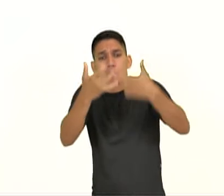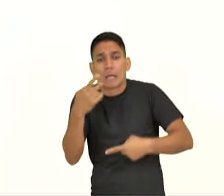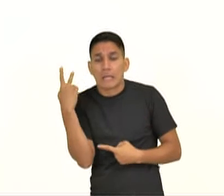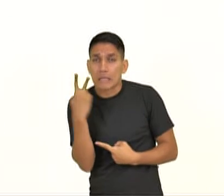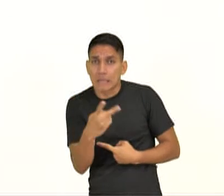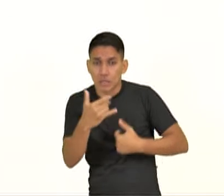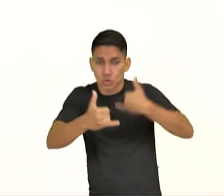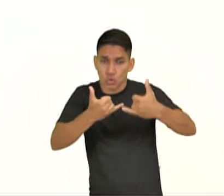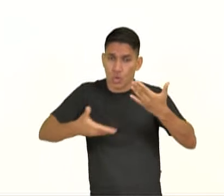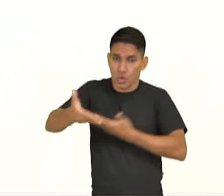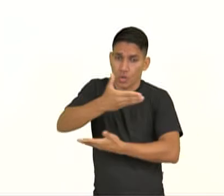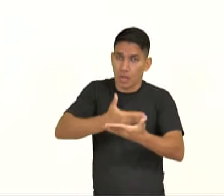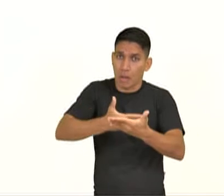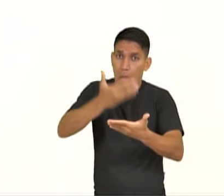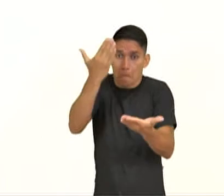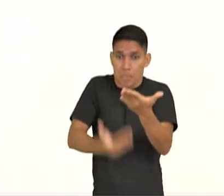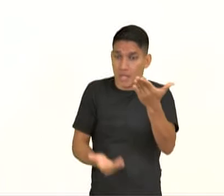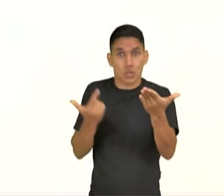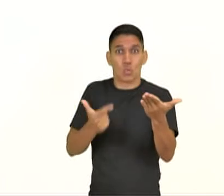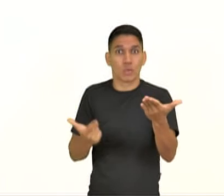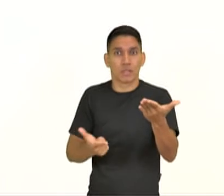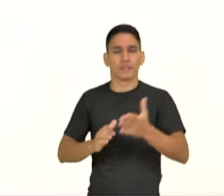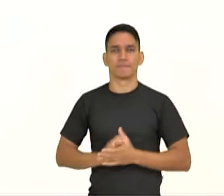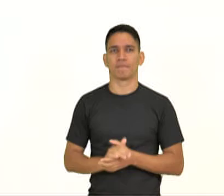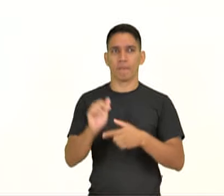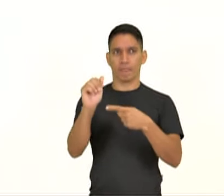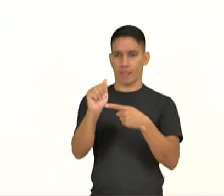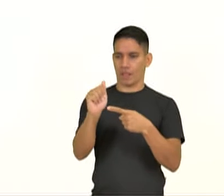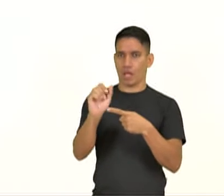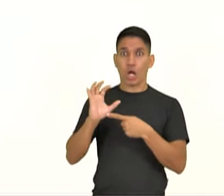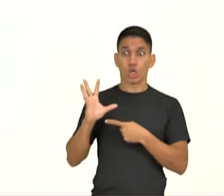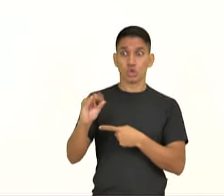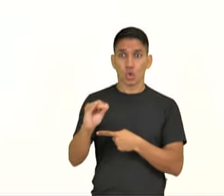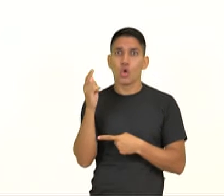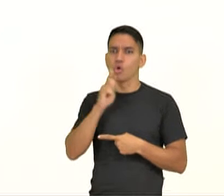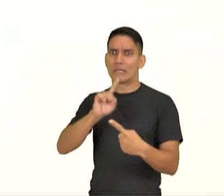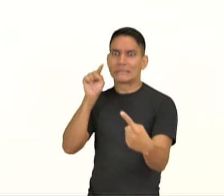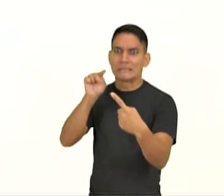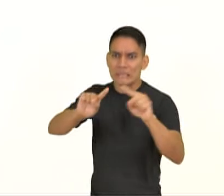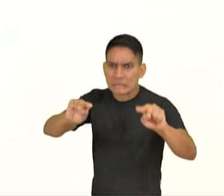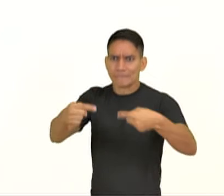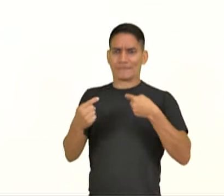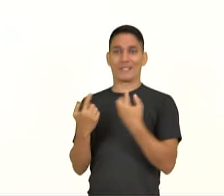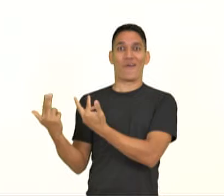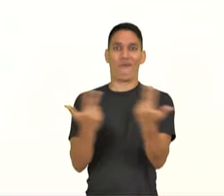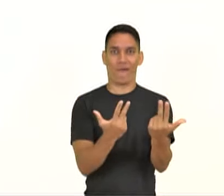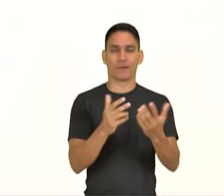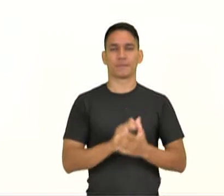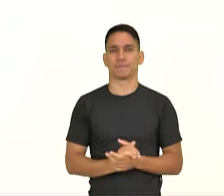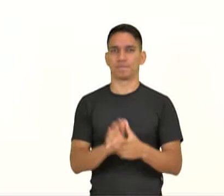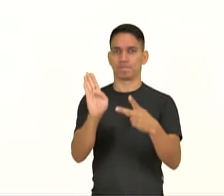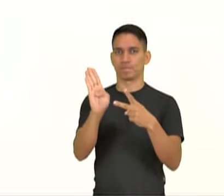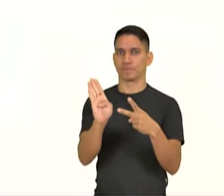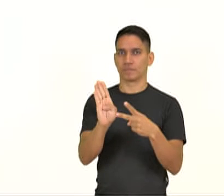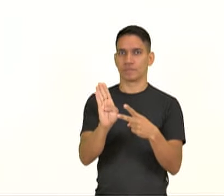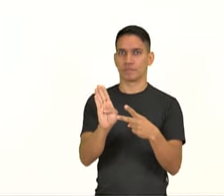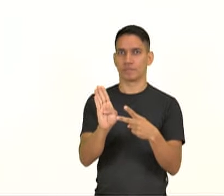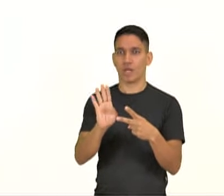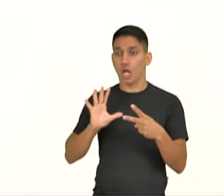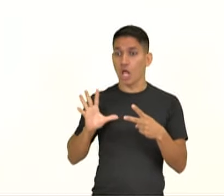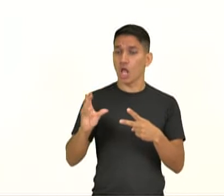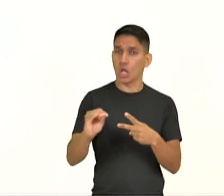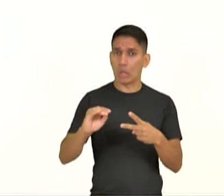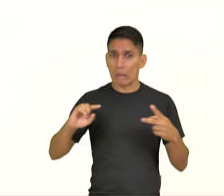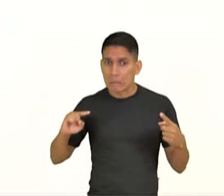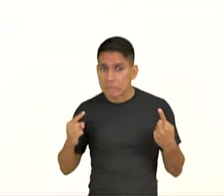perdedores? Letra A. Todos jogam para superar um desafio em comum. B. Todos